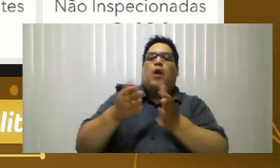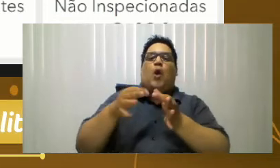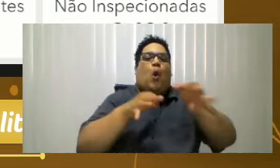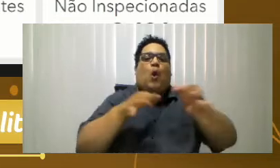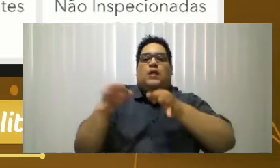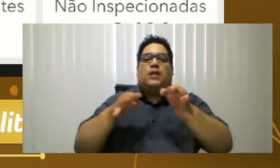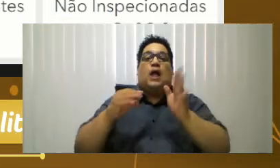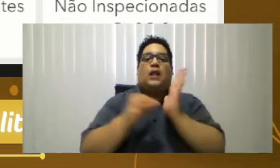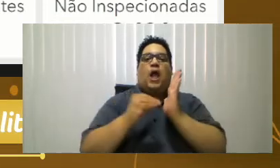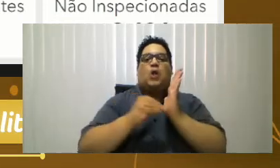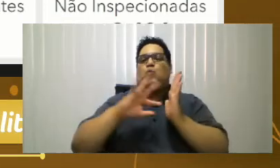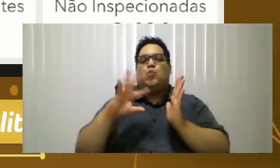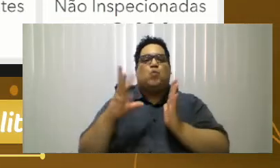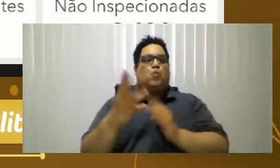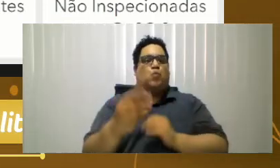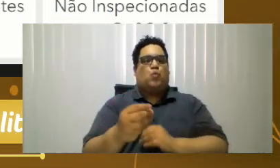disso.